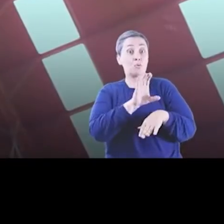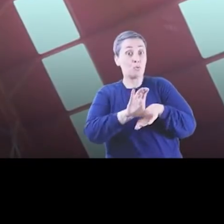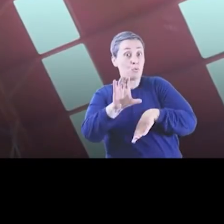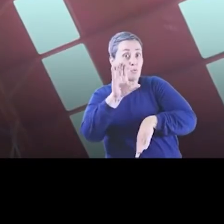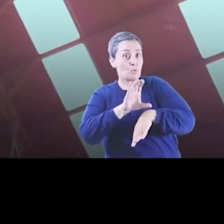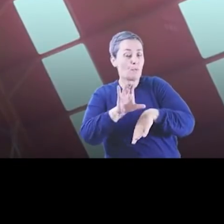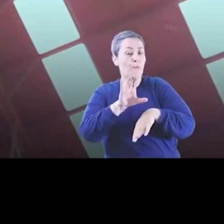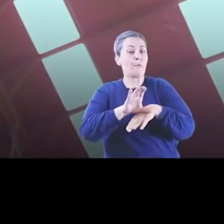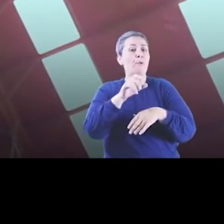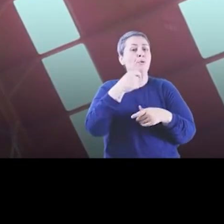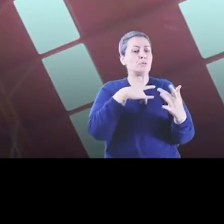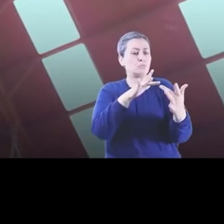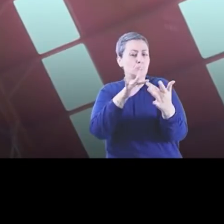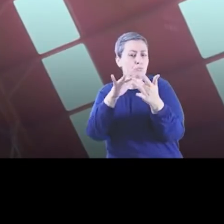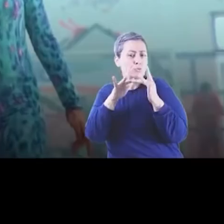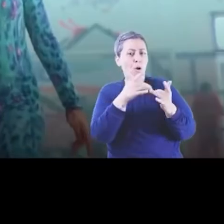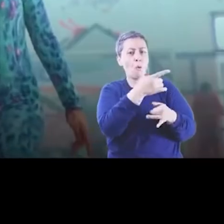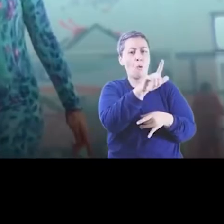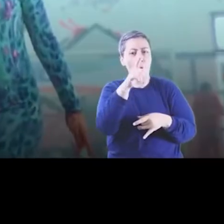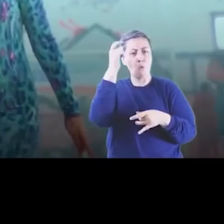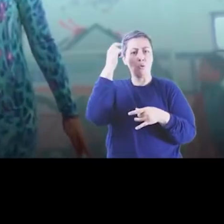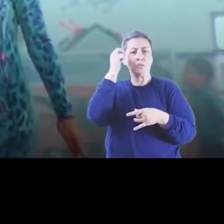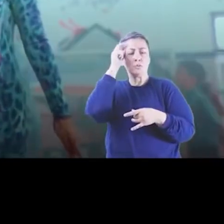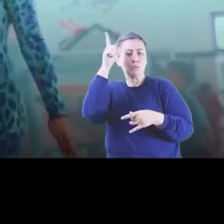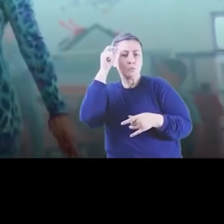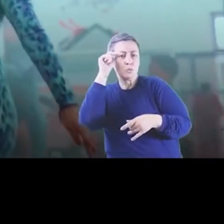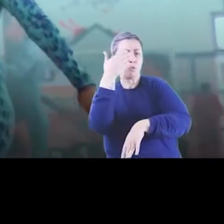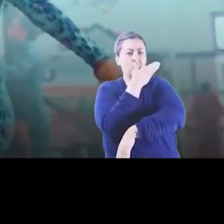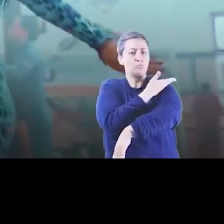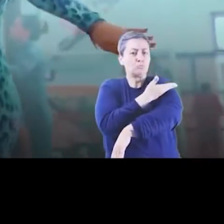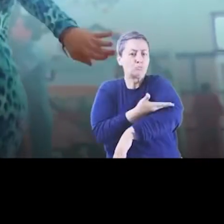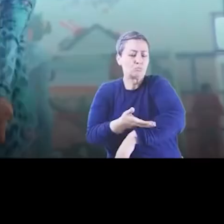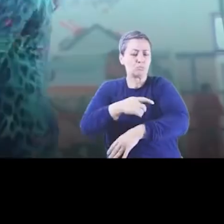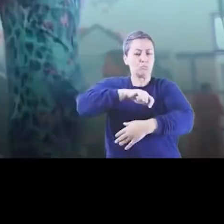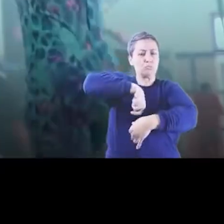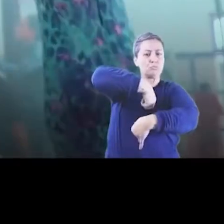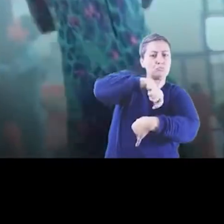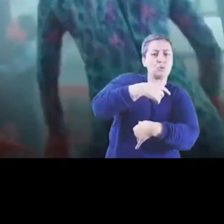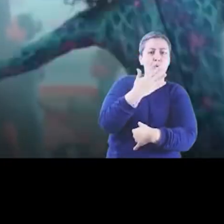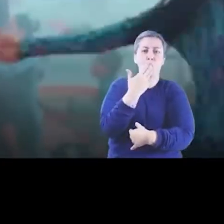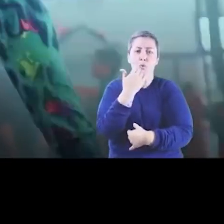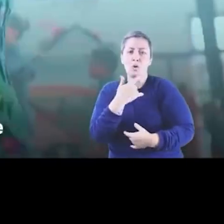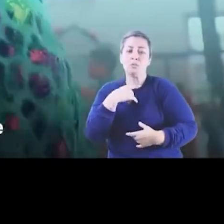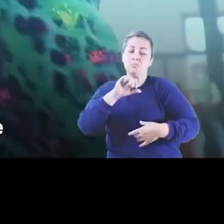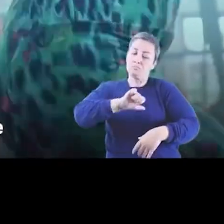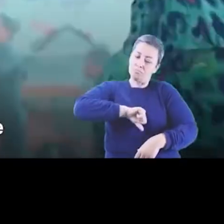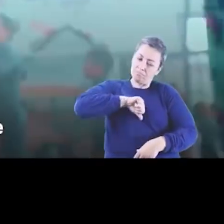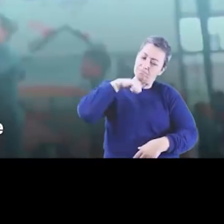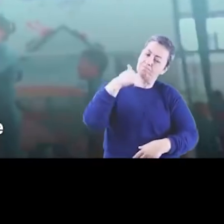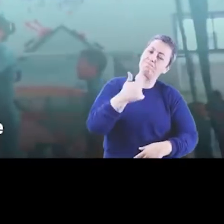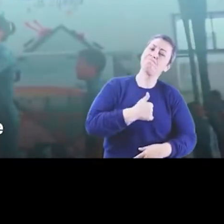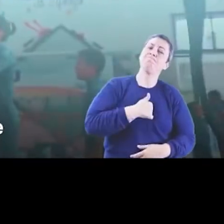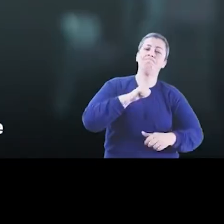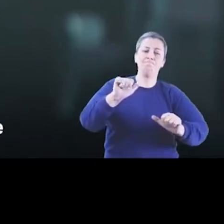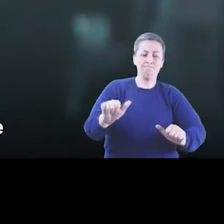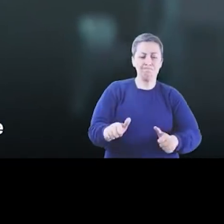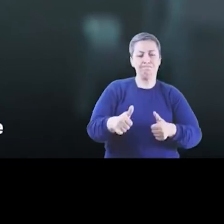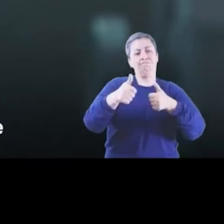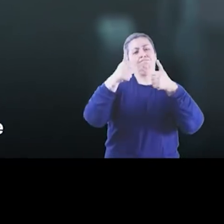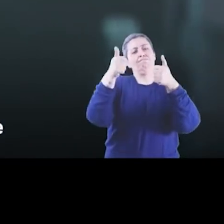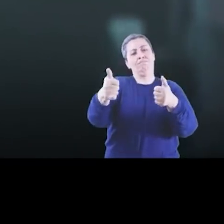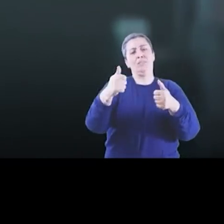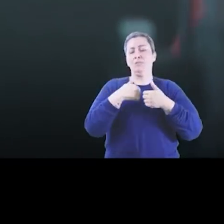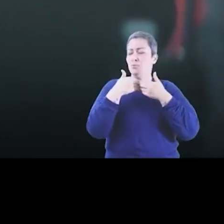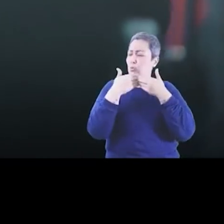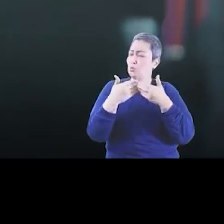Os cursos proporcionam contato com outras culturas, costumes, culinárias e ajudam na autoestima dos alunos, abrindo